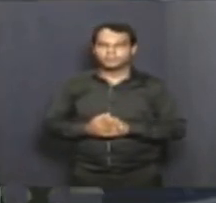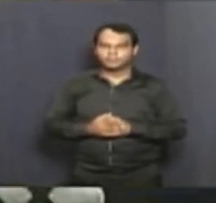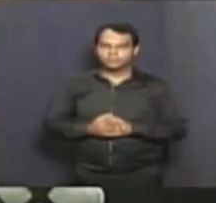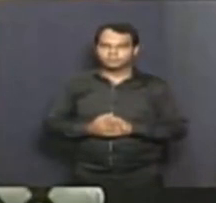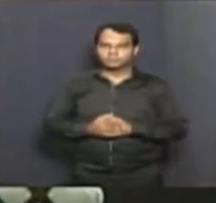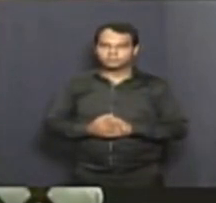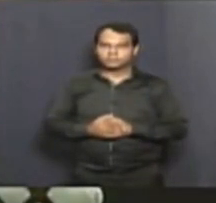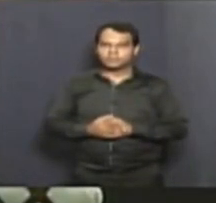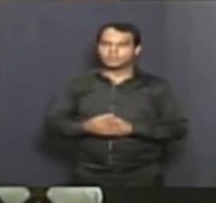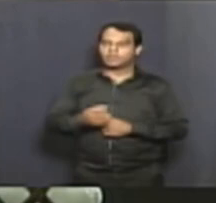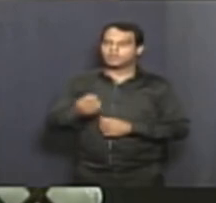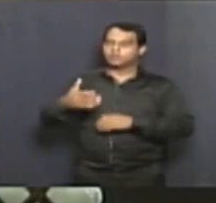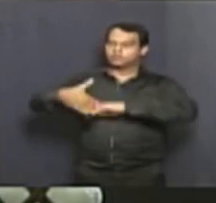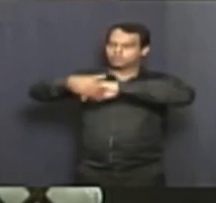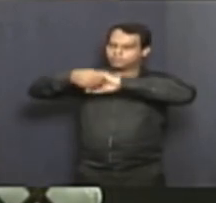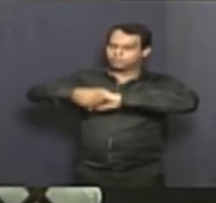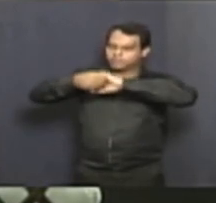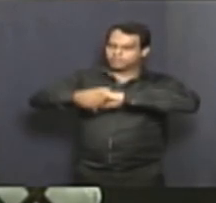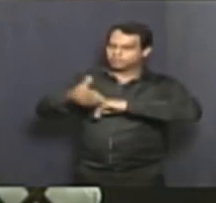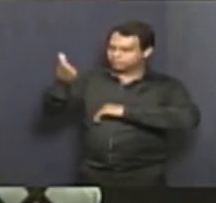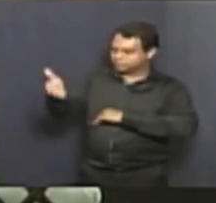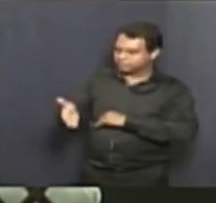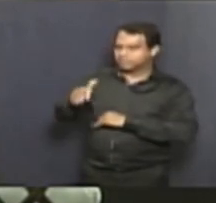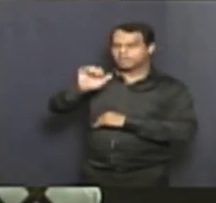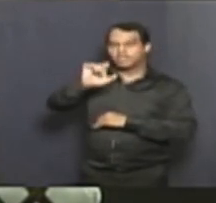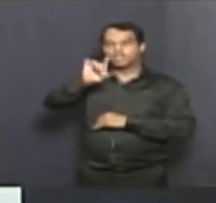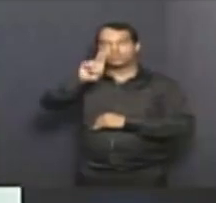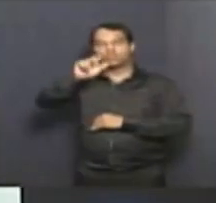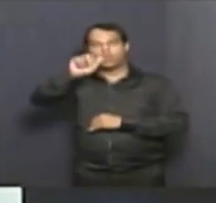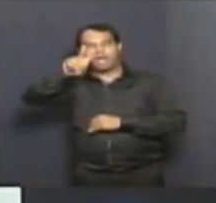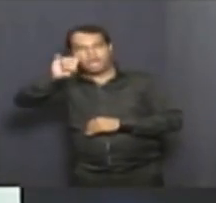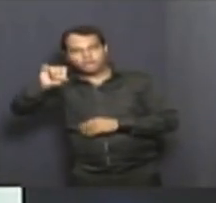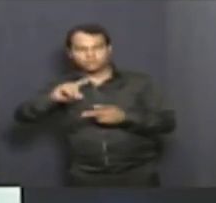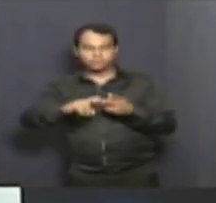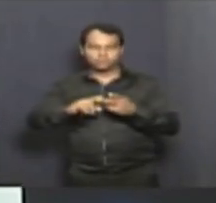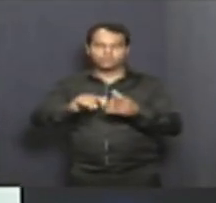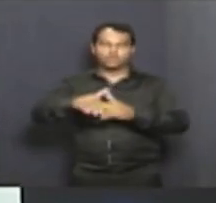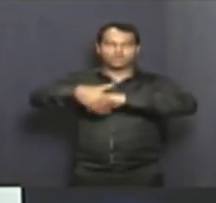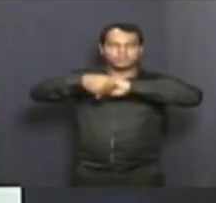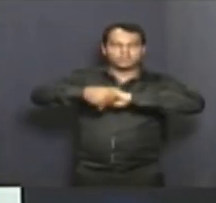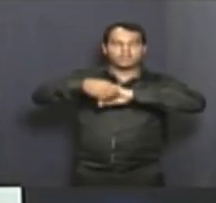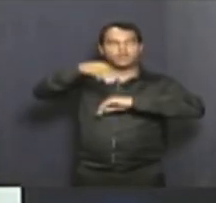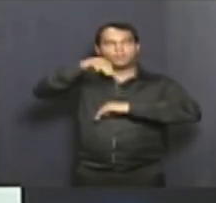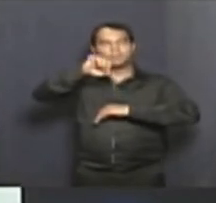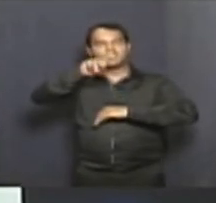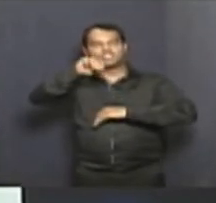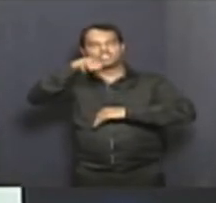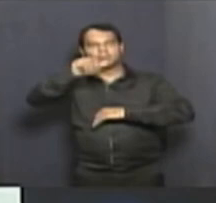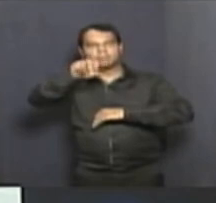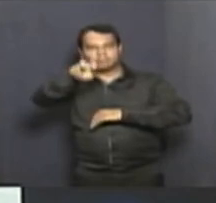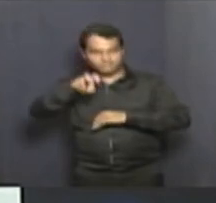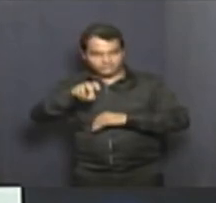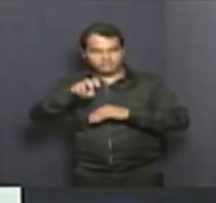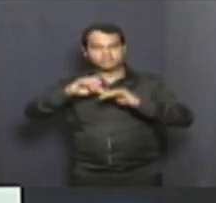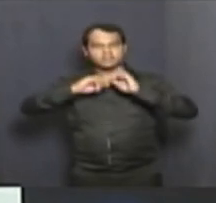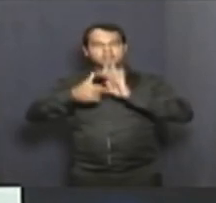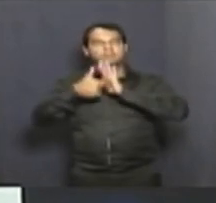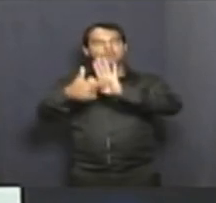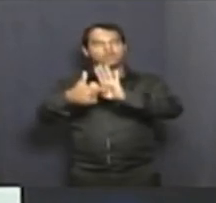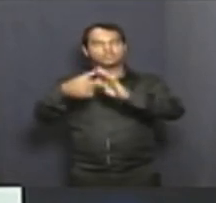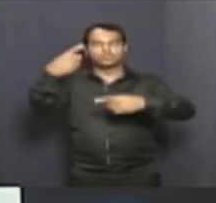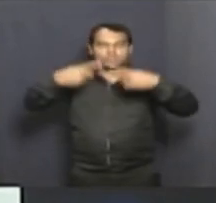cumprimentar os eduardo complementar o midiamax aos parceiros que divulgam esse debate importante um debate aqui